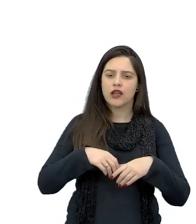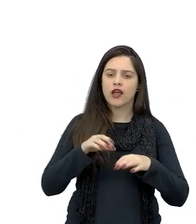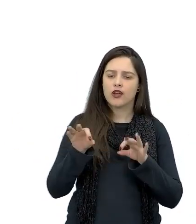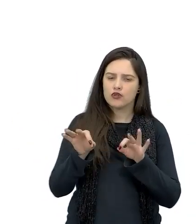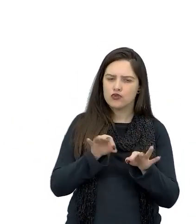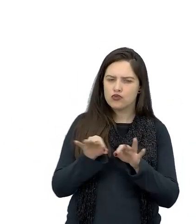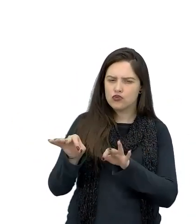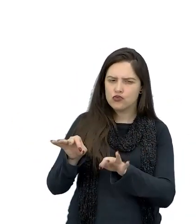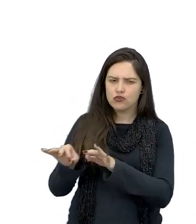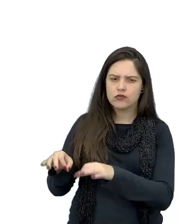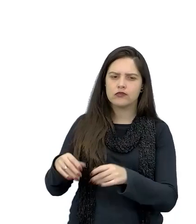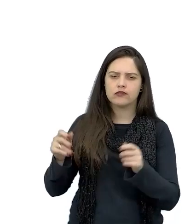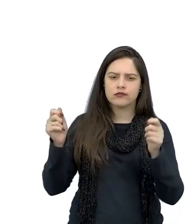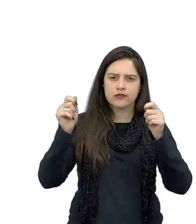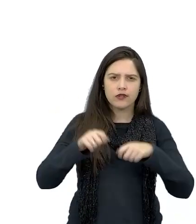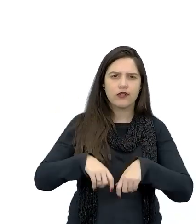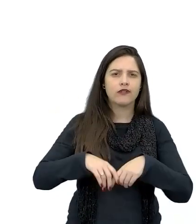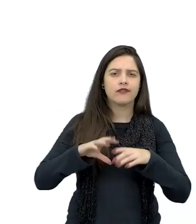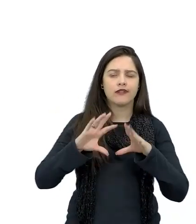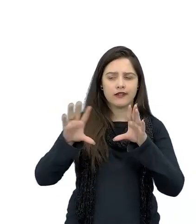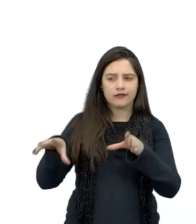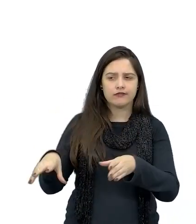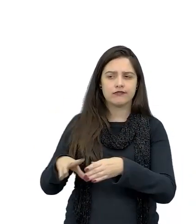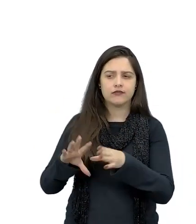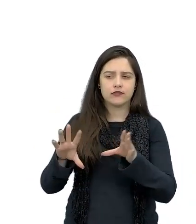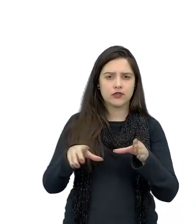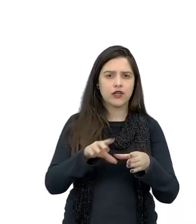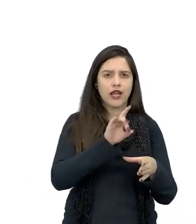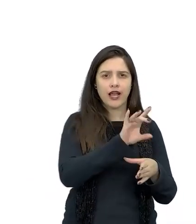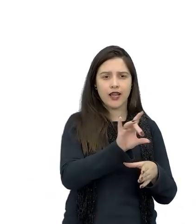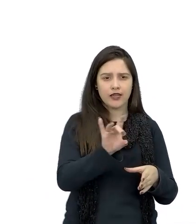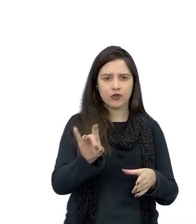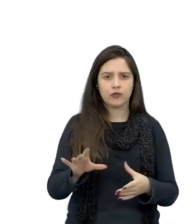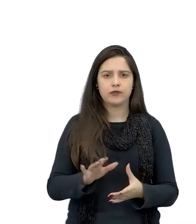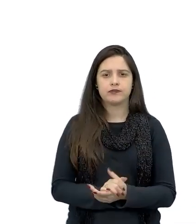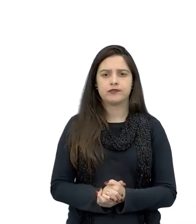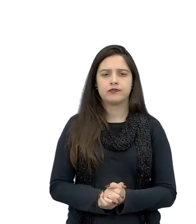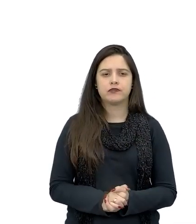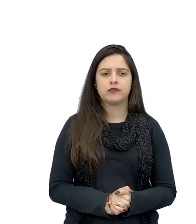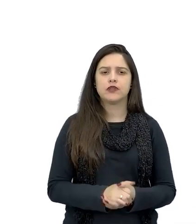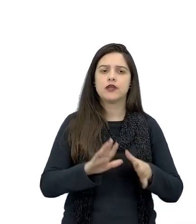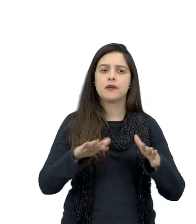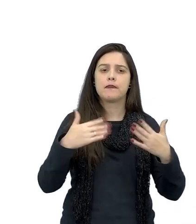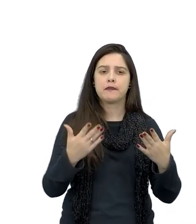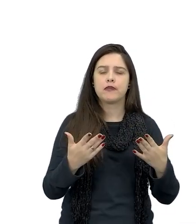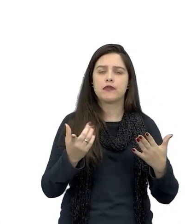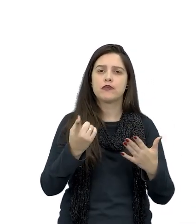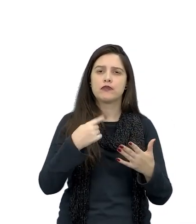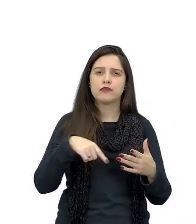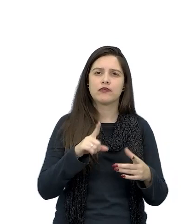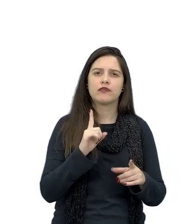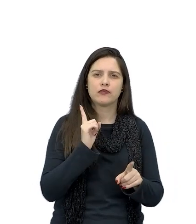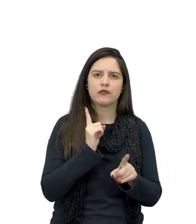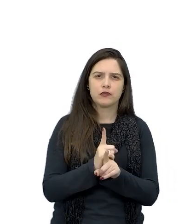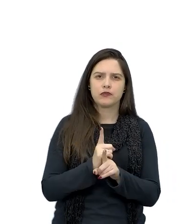possíveis ajustes necessários a cada turma. Bem, gente, vamos